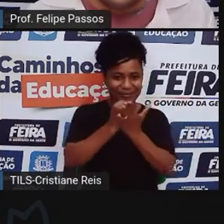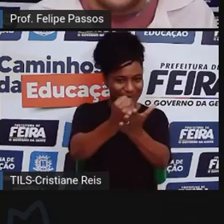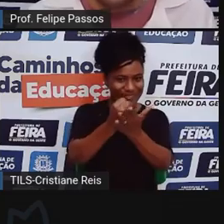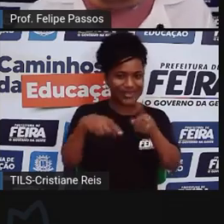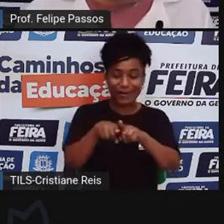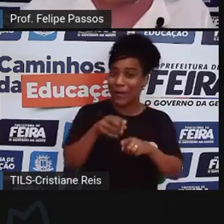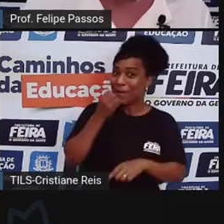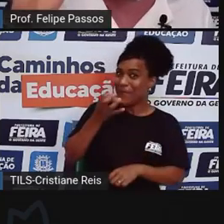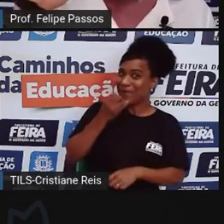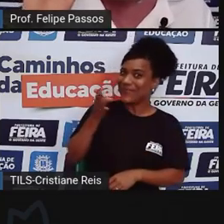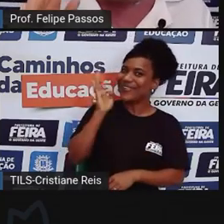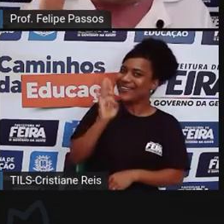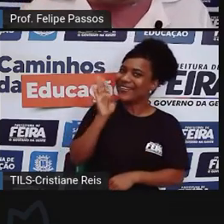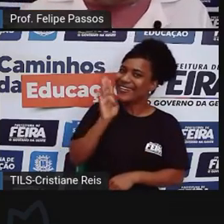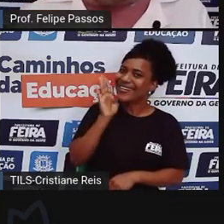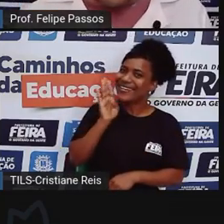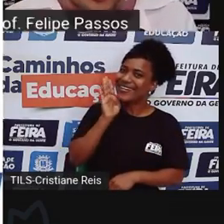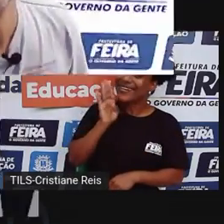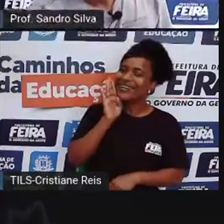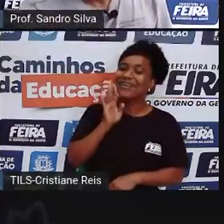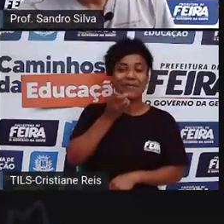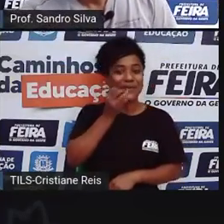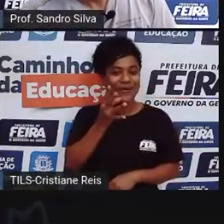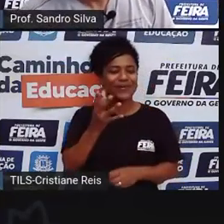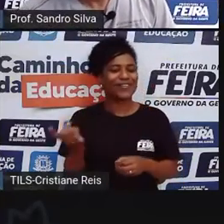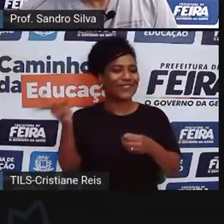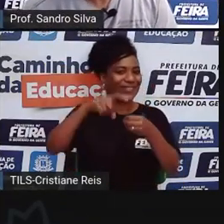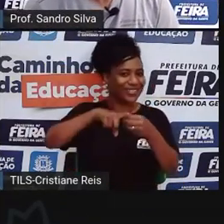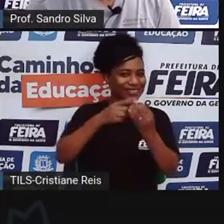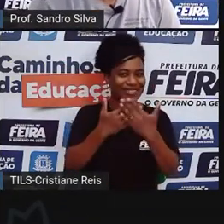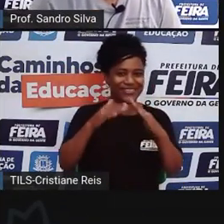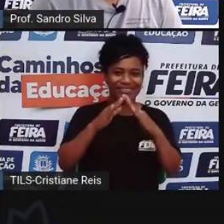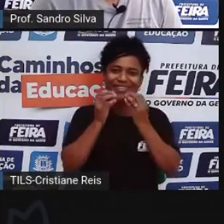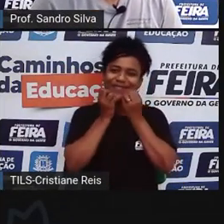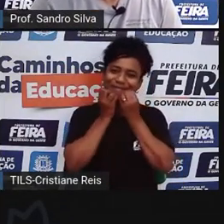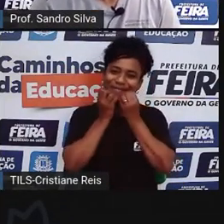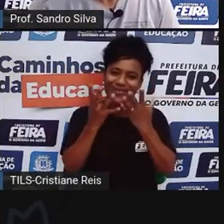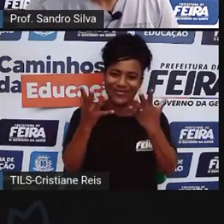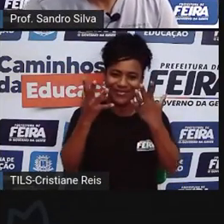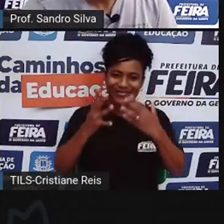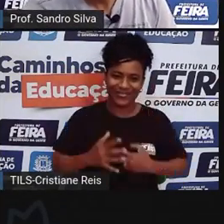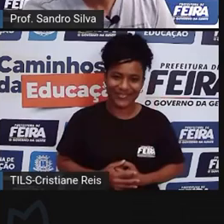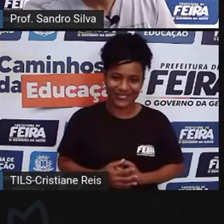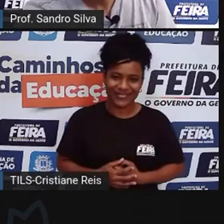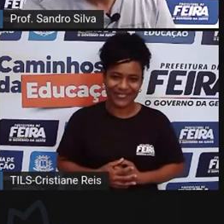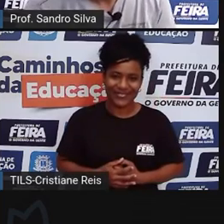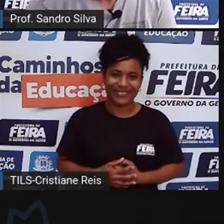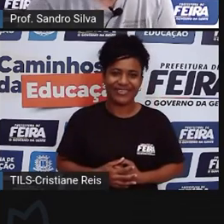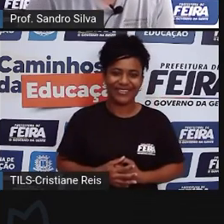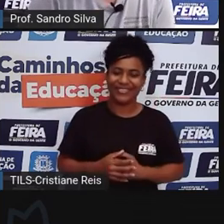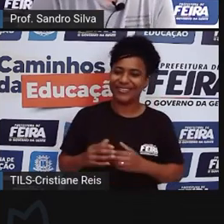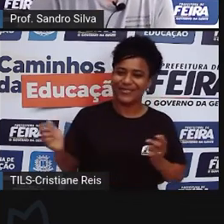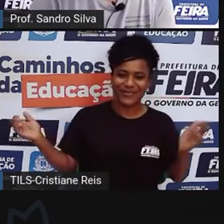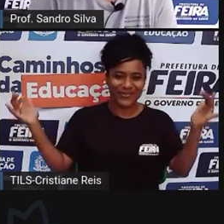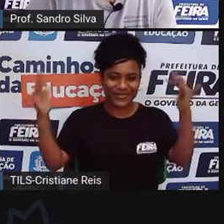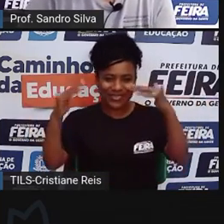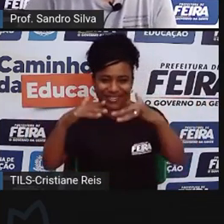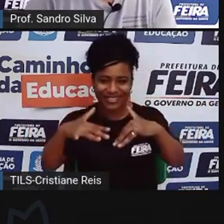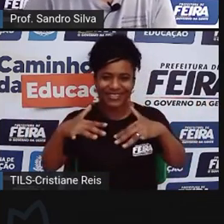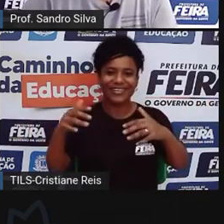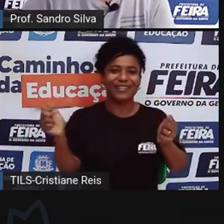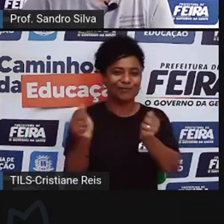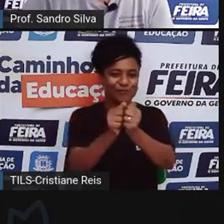beleza. Tô doido para que esse normal volte logo. Sandro, em nome de todos os colegas, todos os alunos,